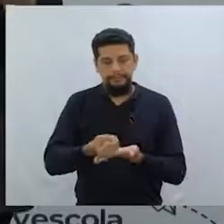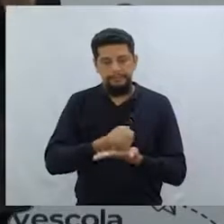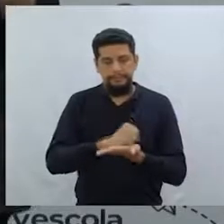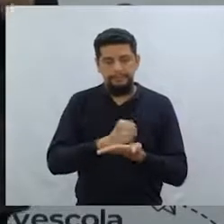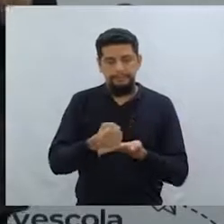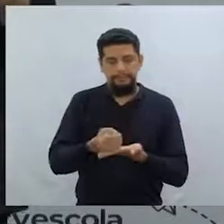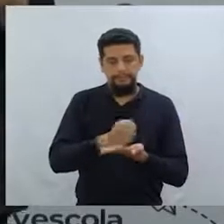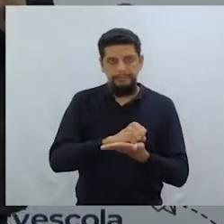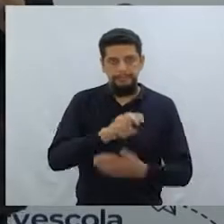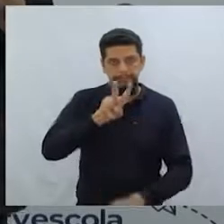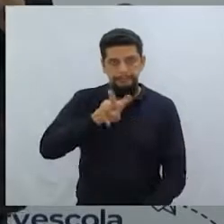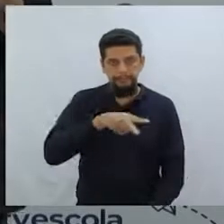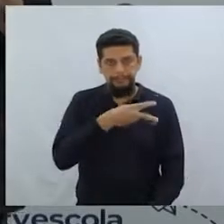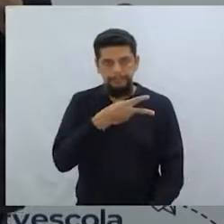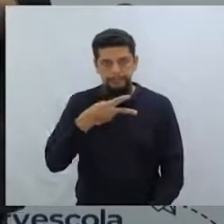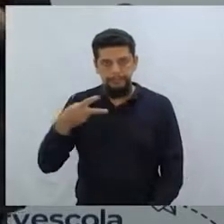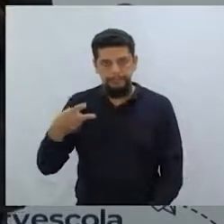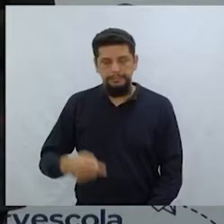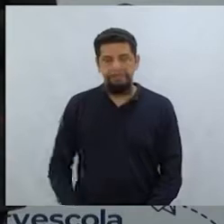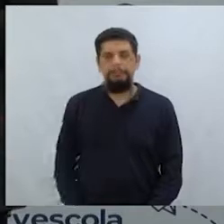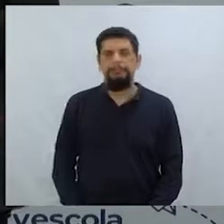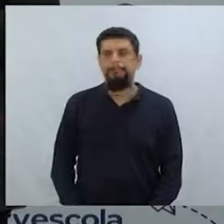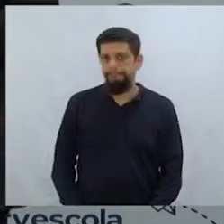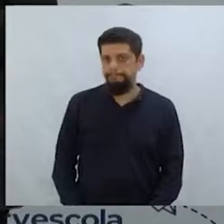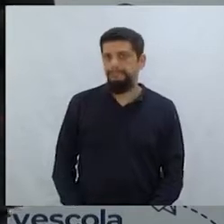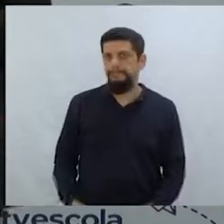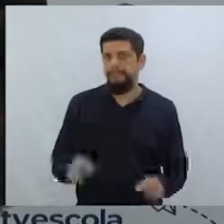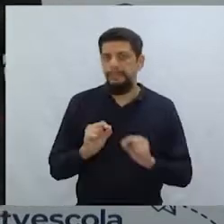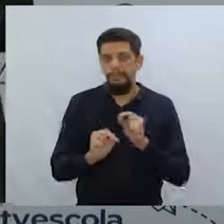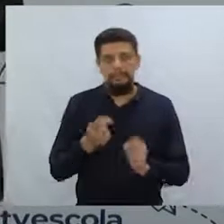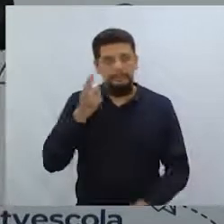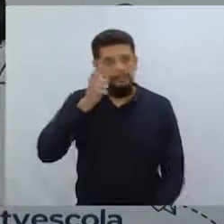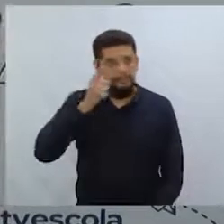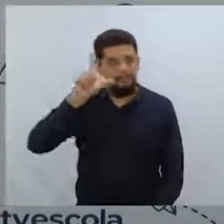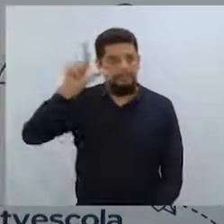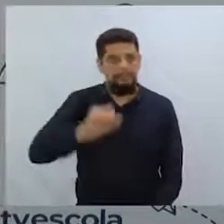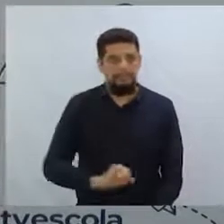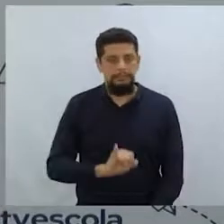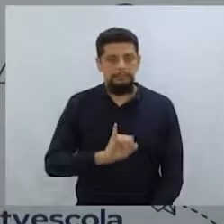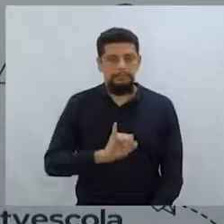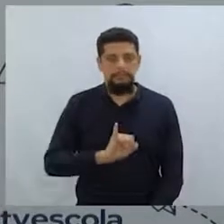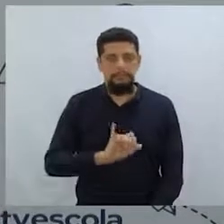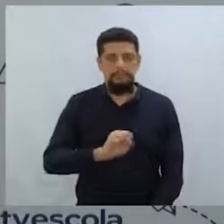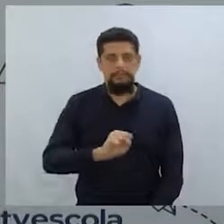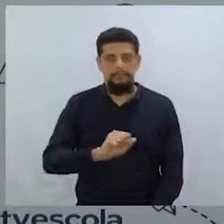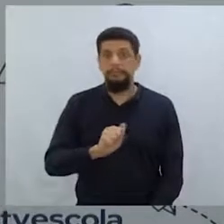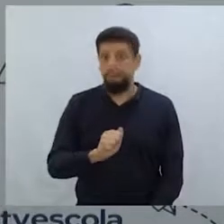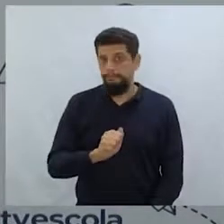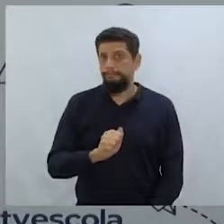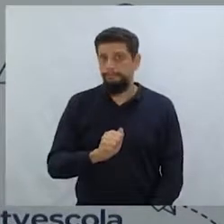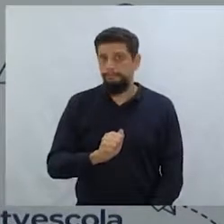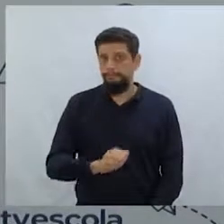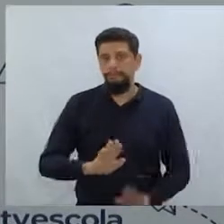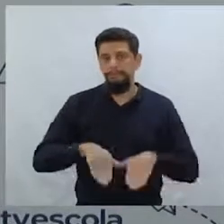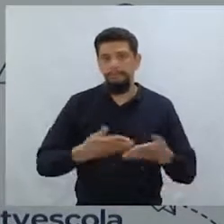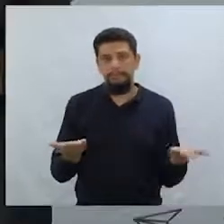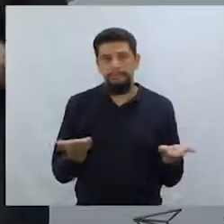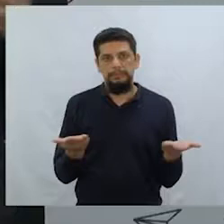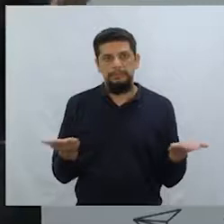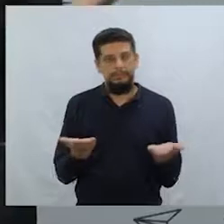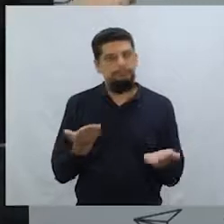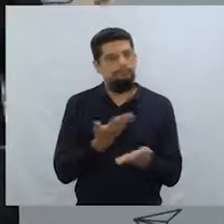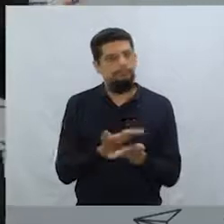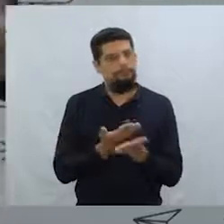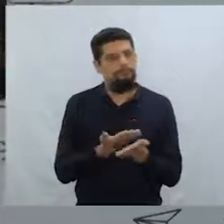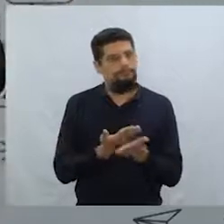esse jogo aí da velha com os dois animaizinhos. E quem ganhou o jogo foi a nossa amiga Isa.